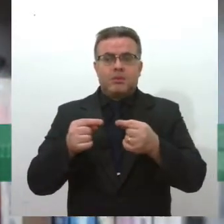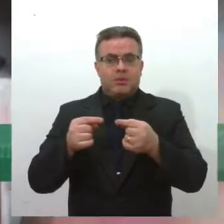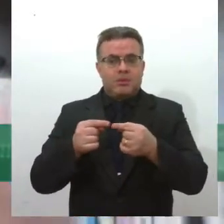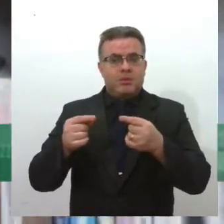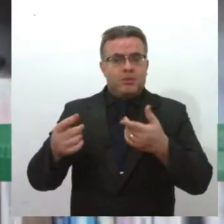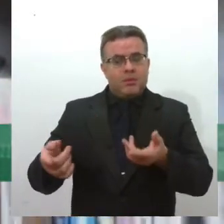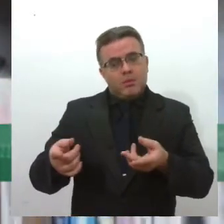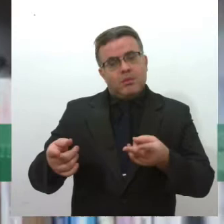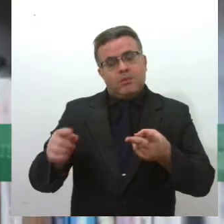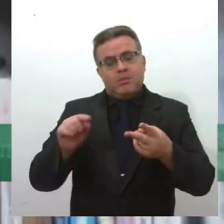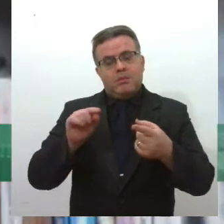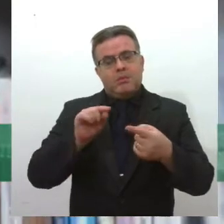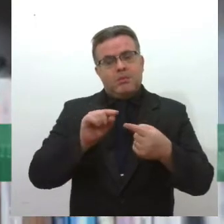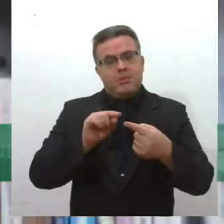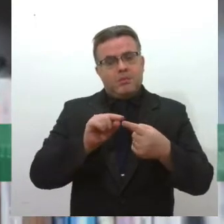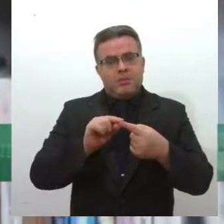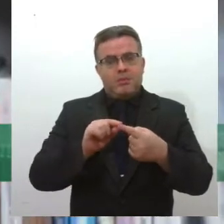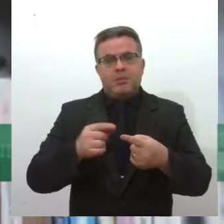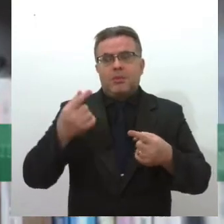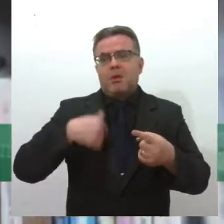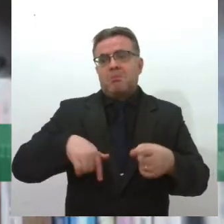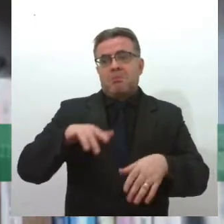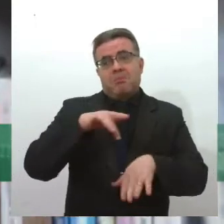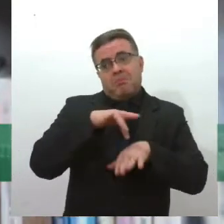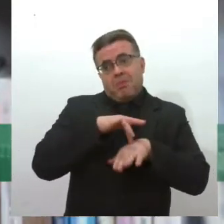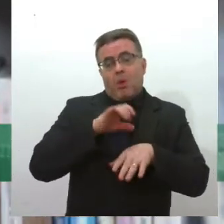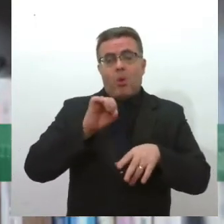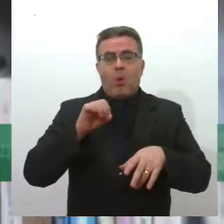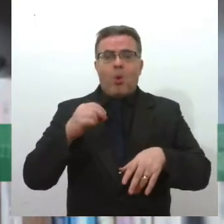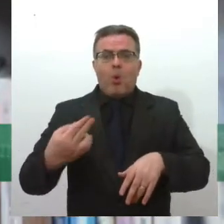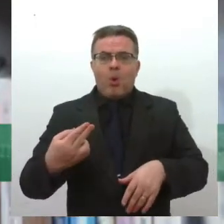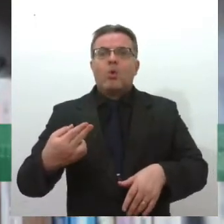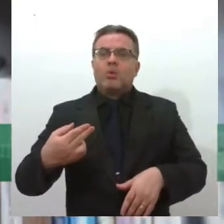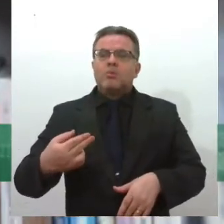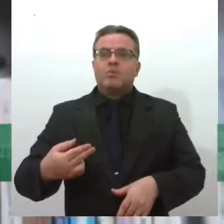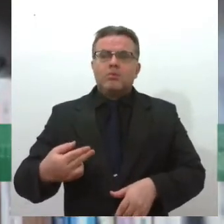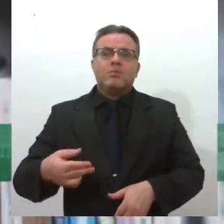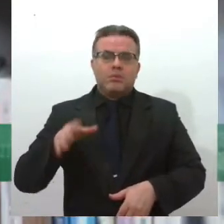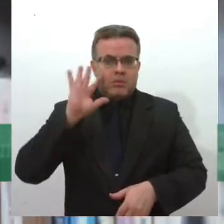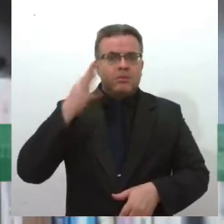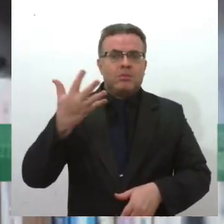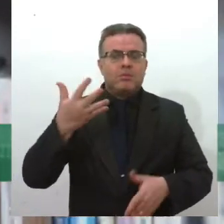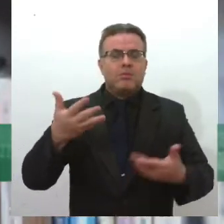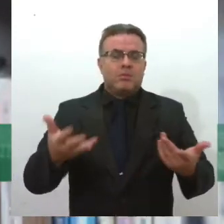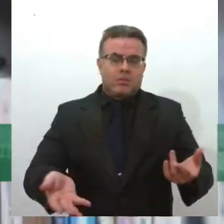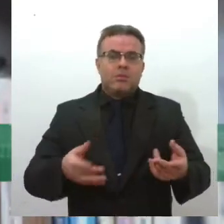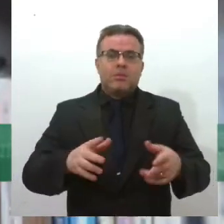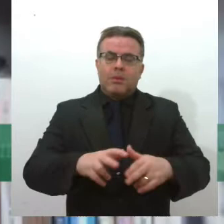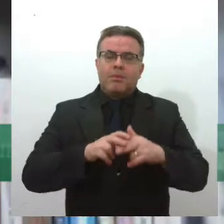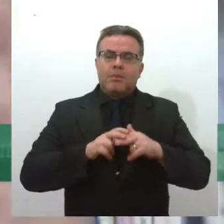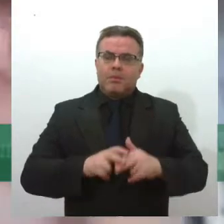dolo como a título de culpa. E é isso que em 92... o legislador